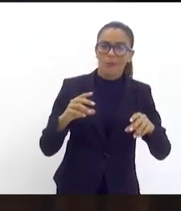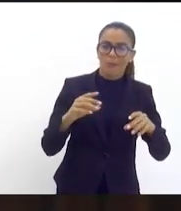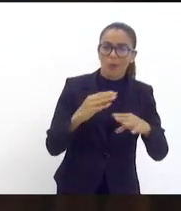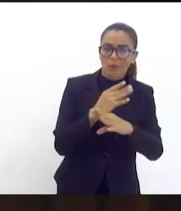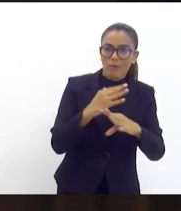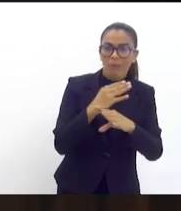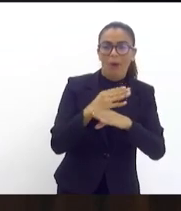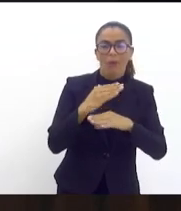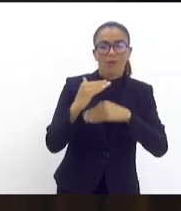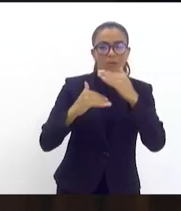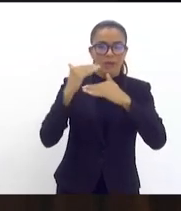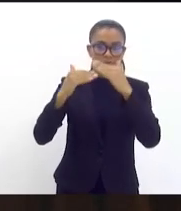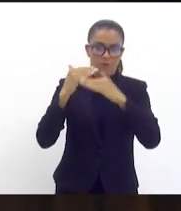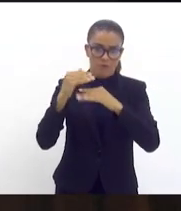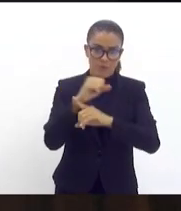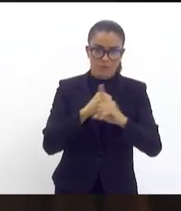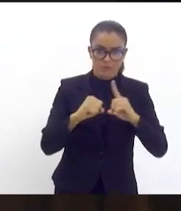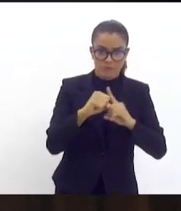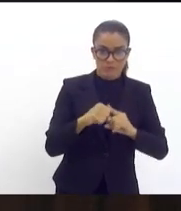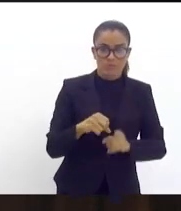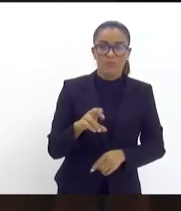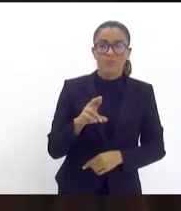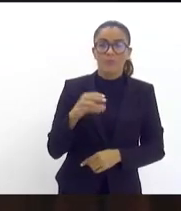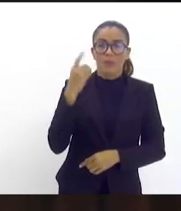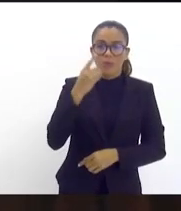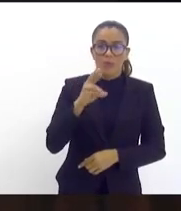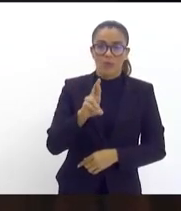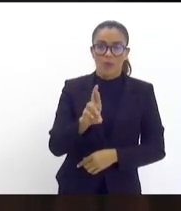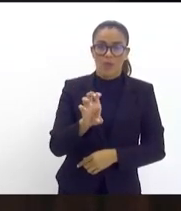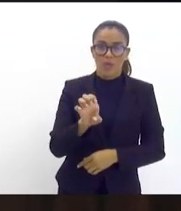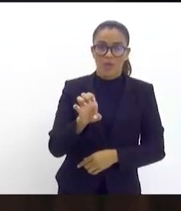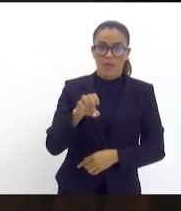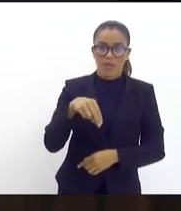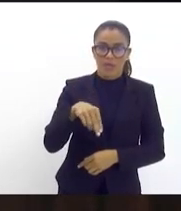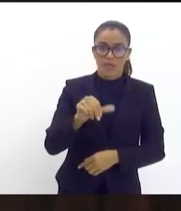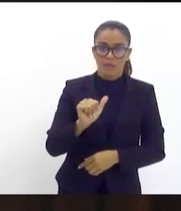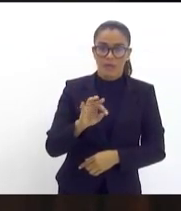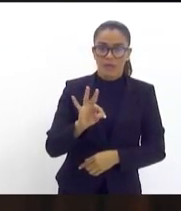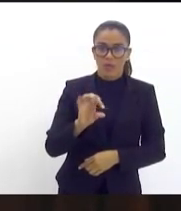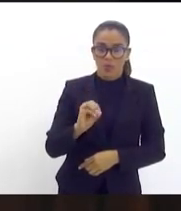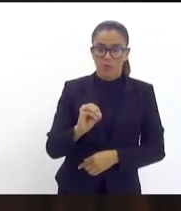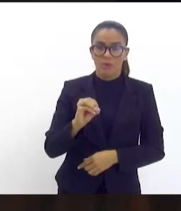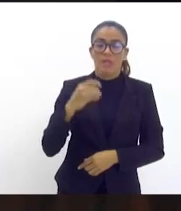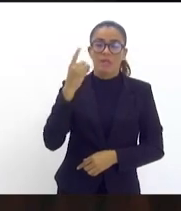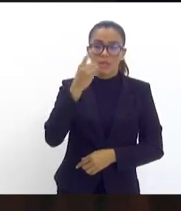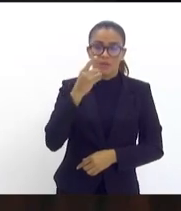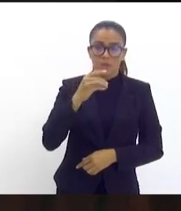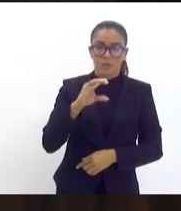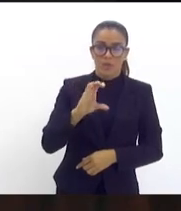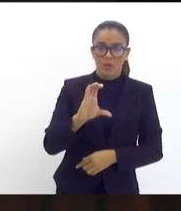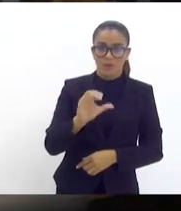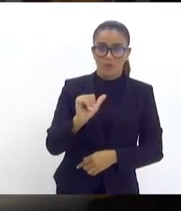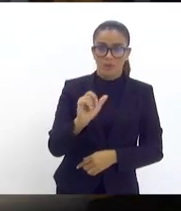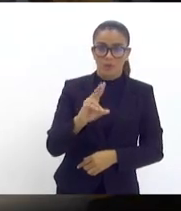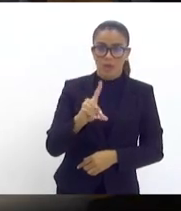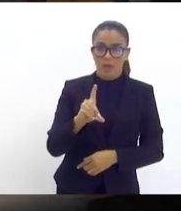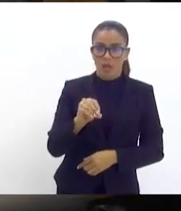Regional, deputado Renato Machado. Deputado Carlos Macedo, por favor.